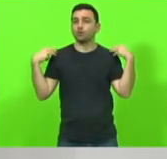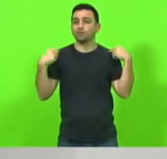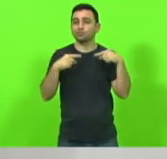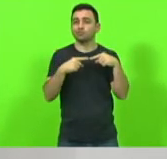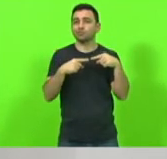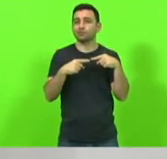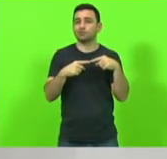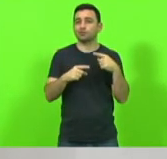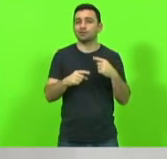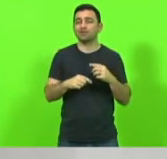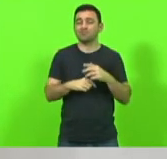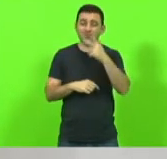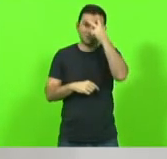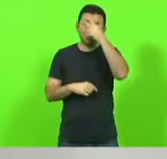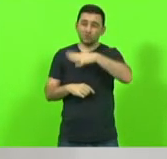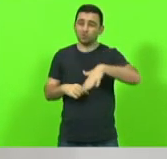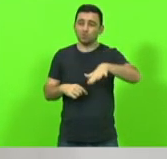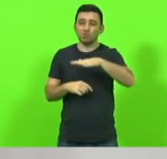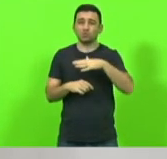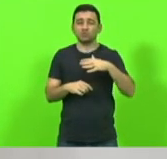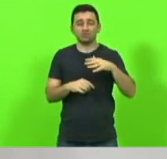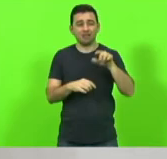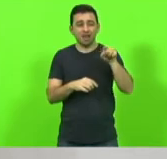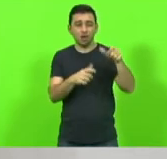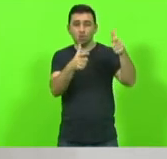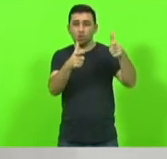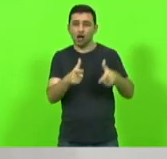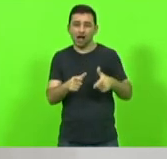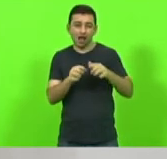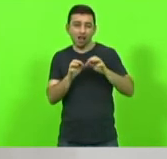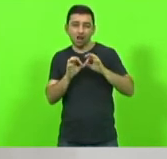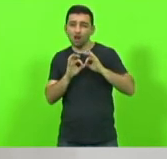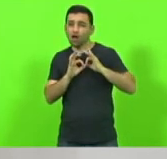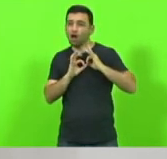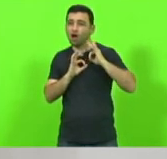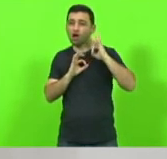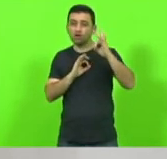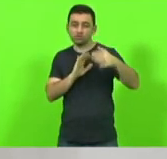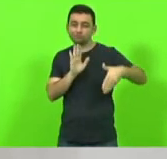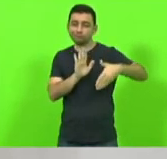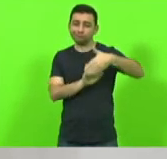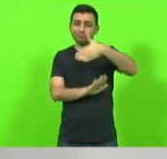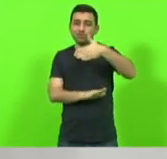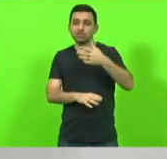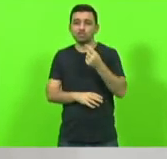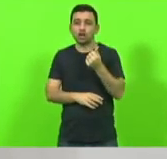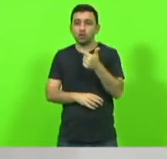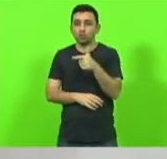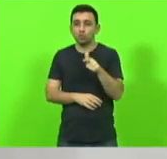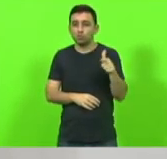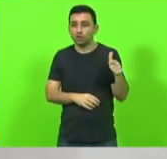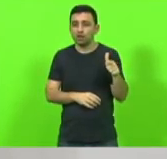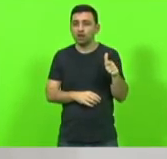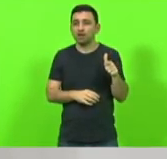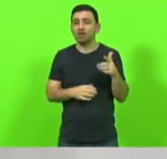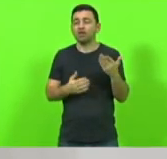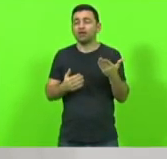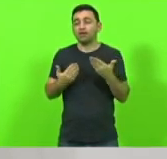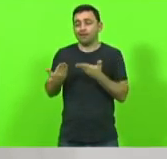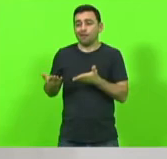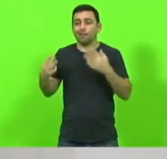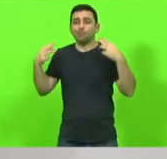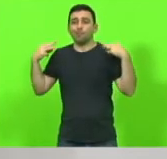saem do município longínquo, sem um centavo no bolso, e acaba o próprio motorista